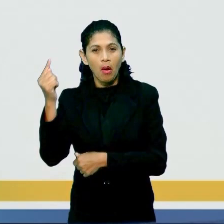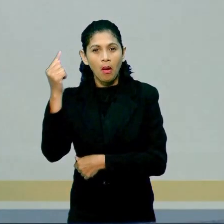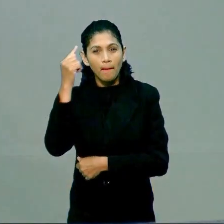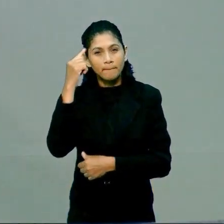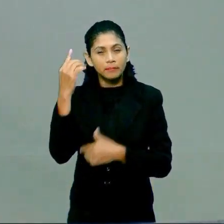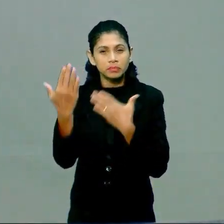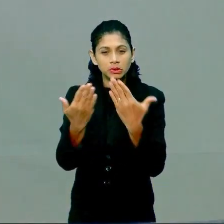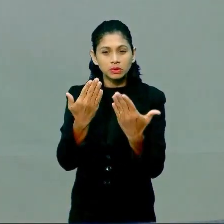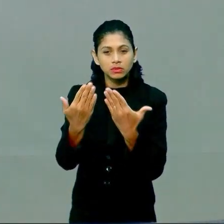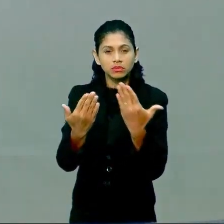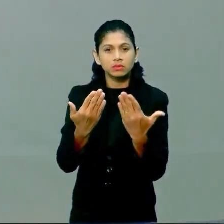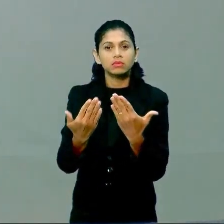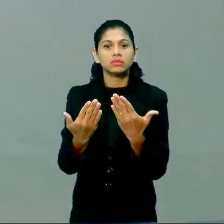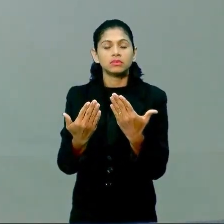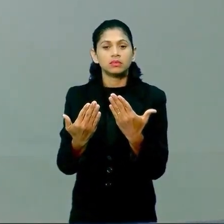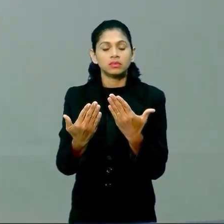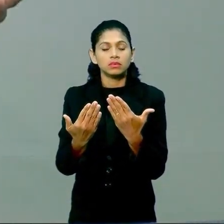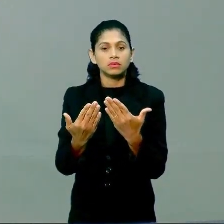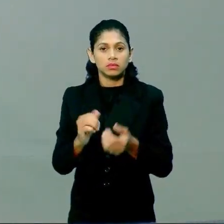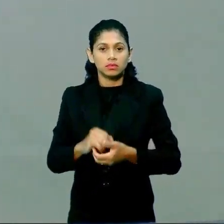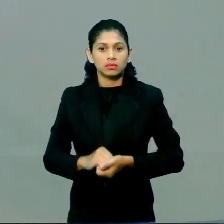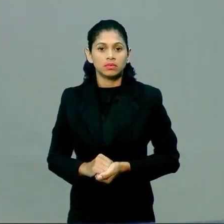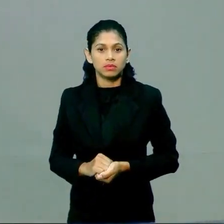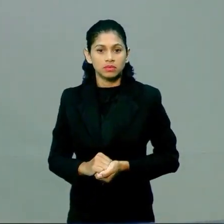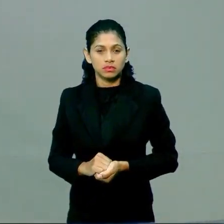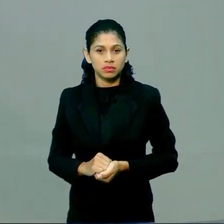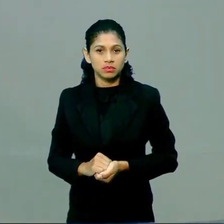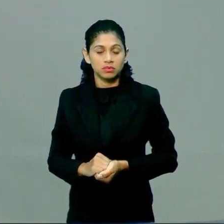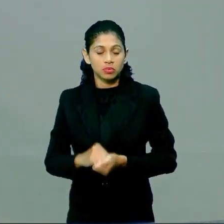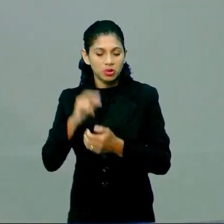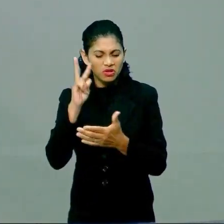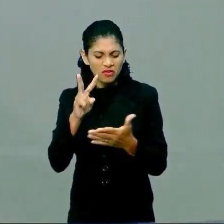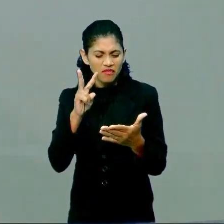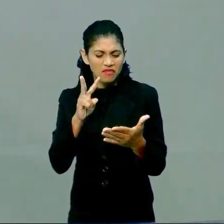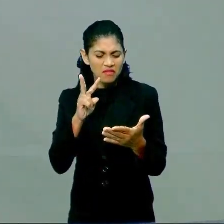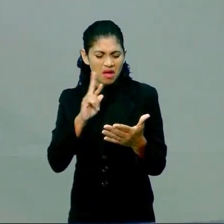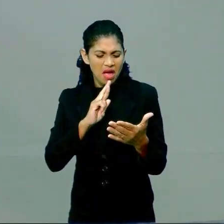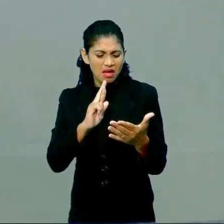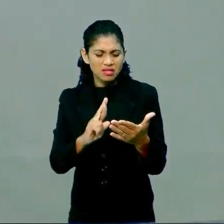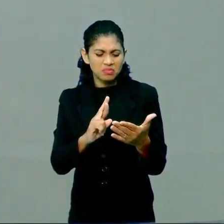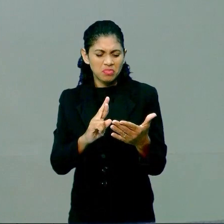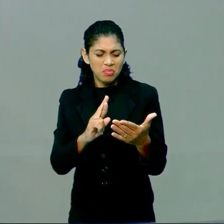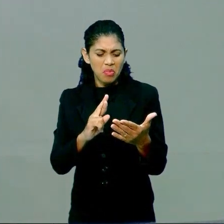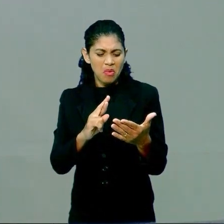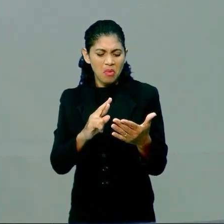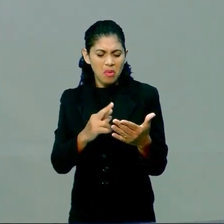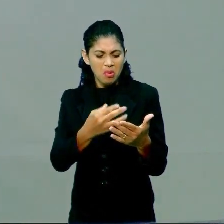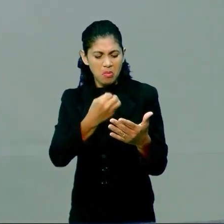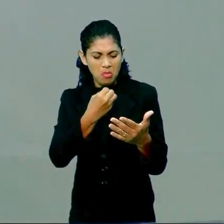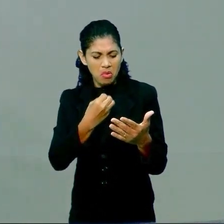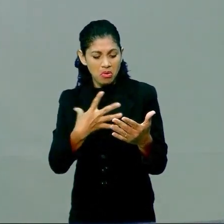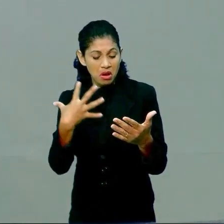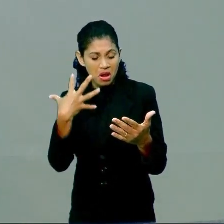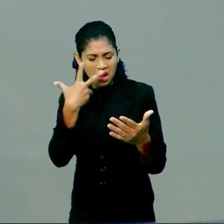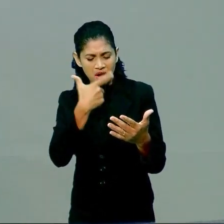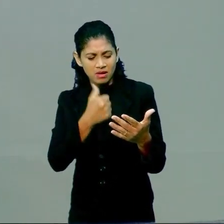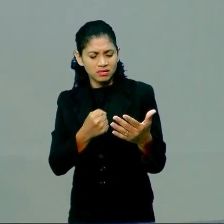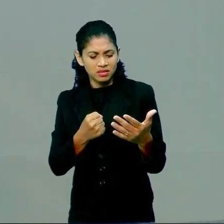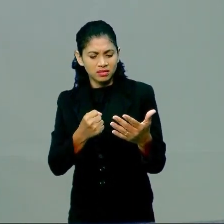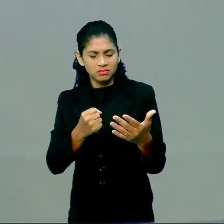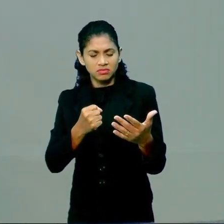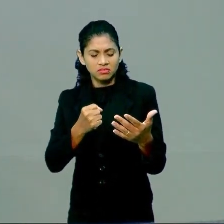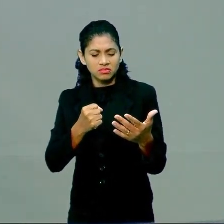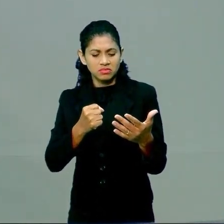o futuro da eu já ficava nessa aí só pelo discurso né quando a gente vê essas respostas linda assim a gente já marca logo ela porque o negócio é bonito